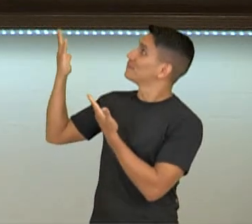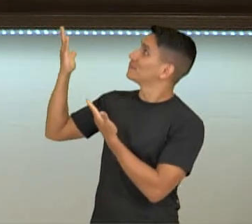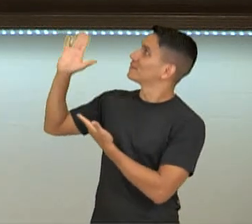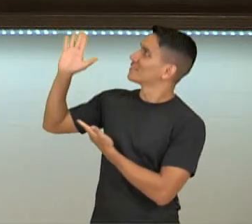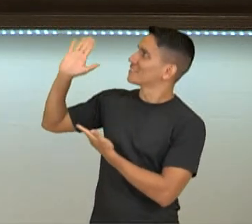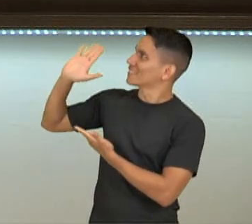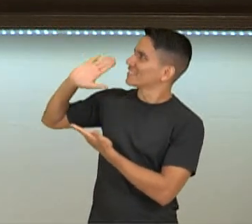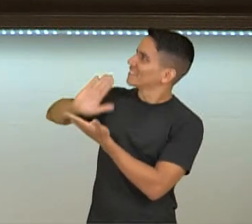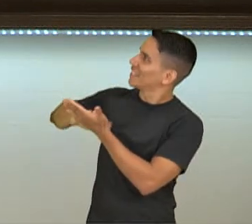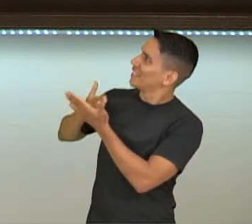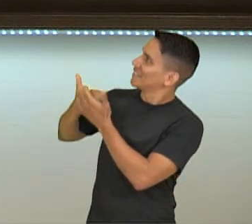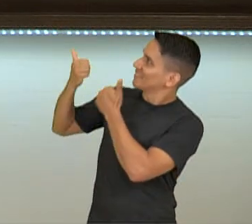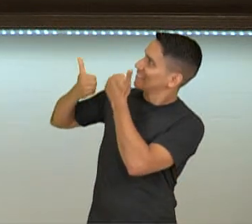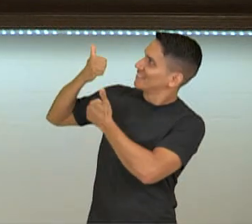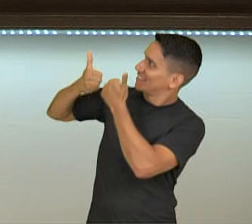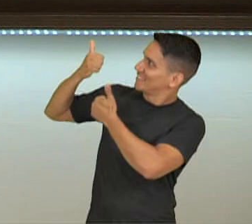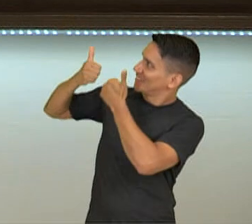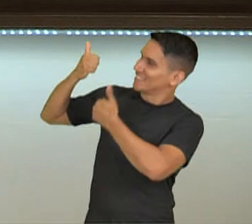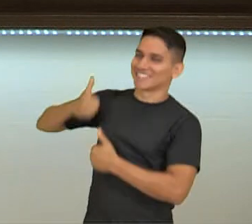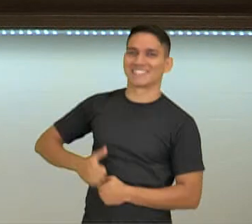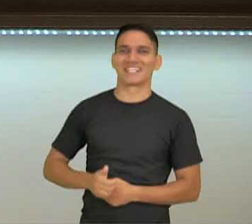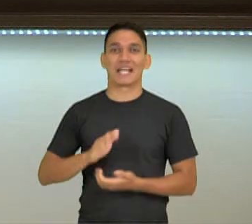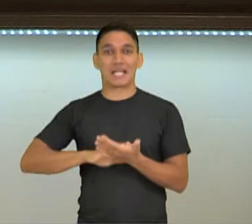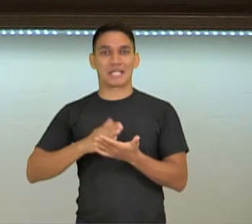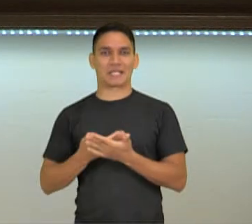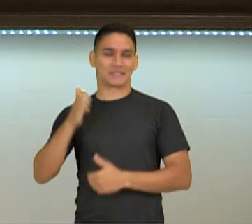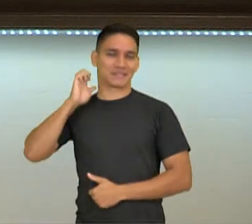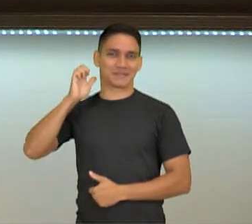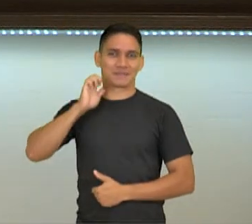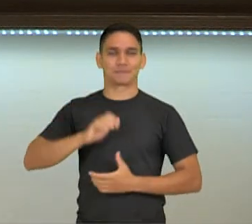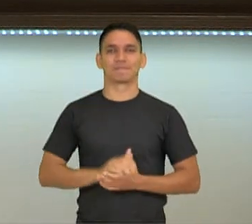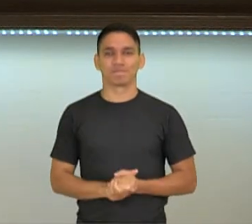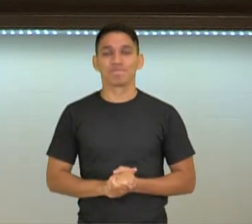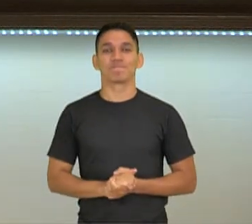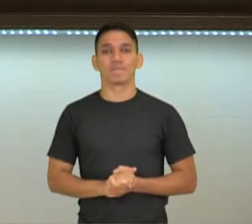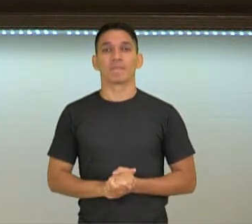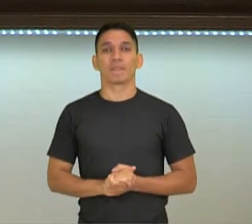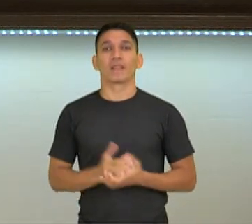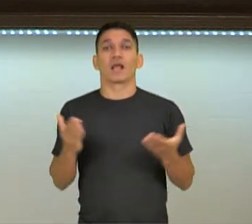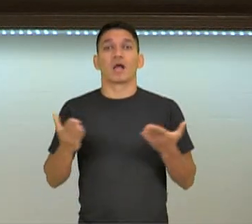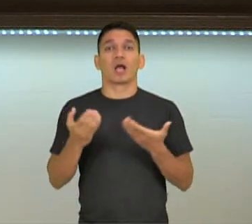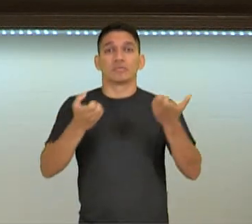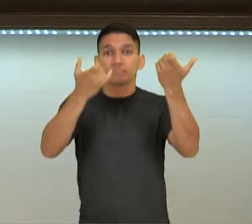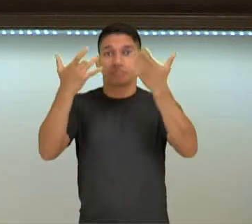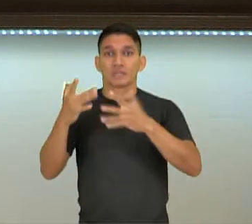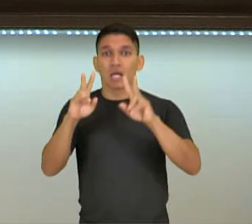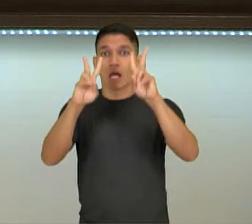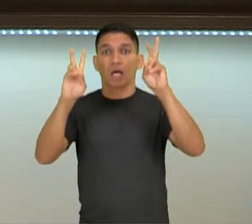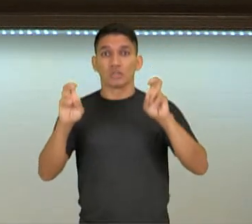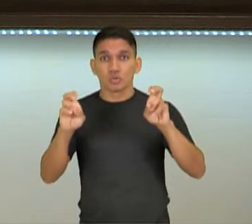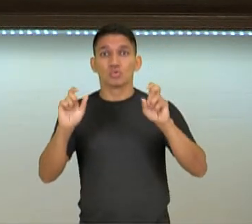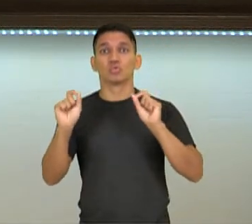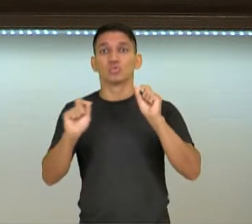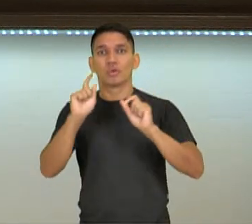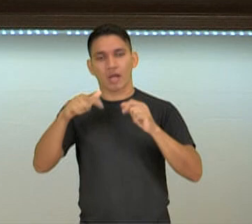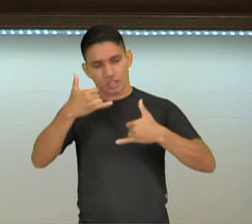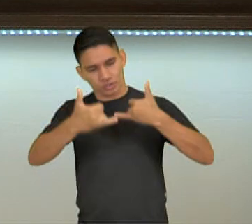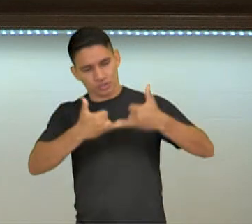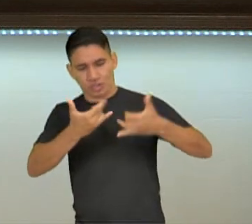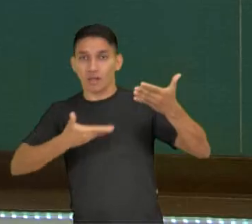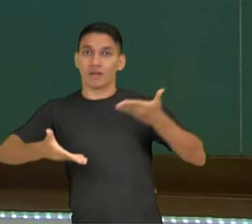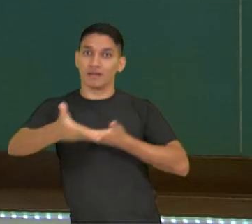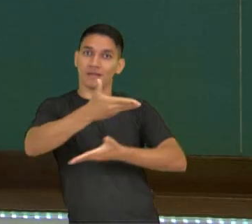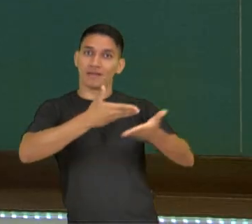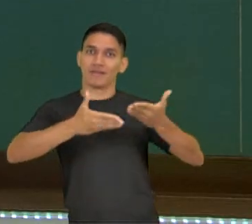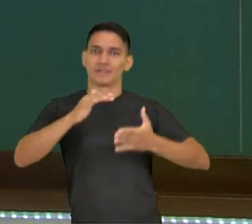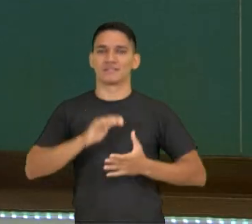intérprete Ezion. Oi, Ezion, tudo ok? E hoje a gente vai falar sobre os jogos